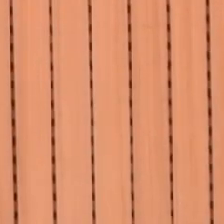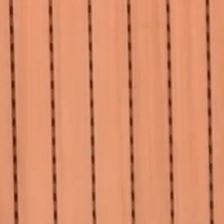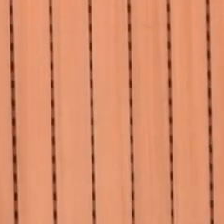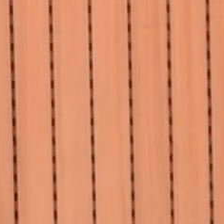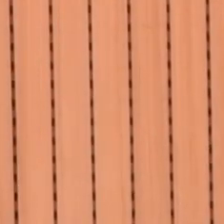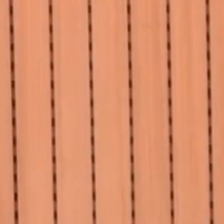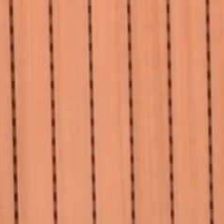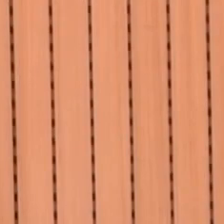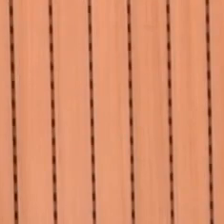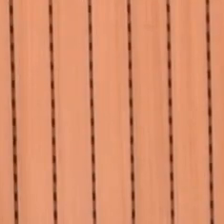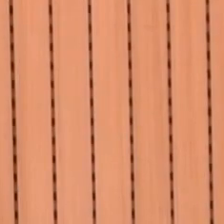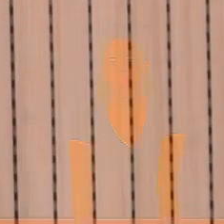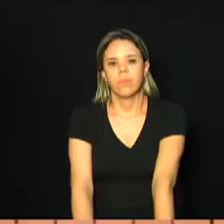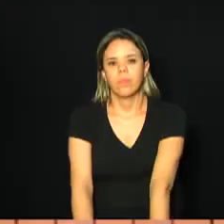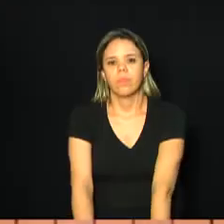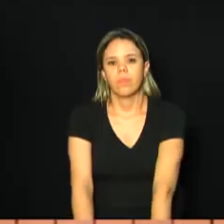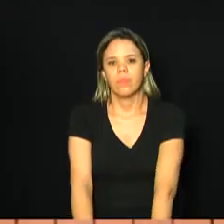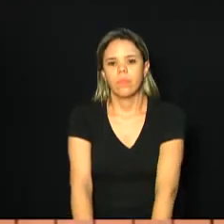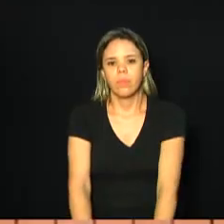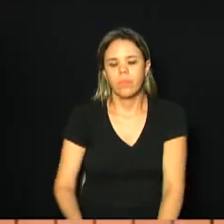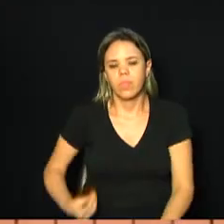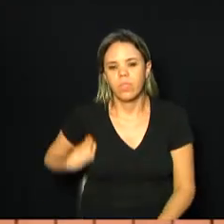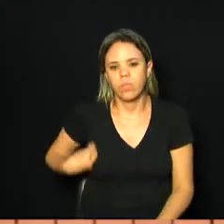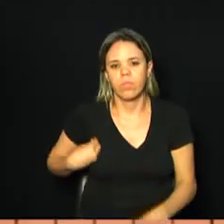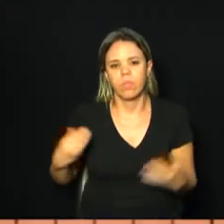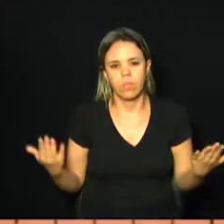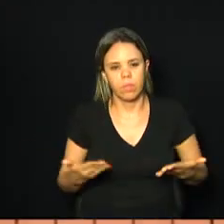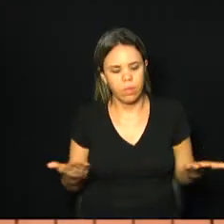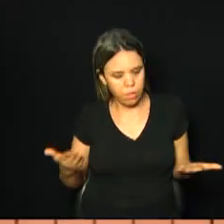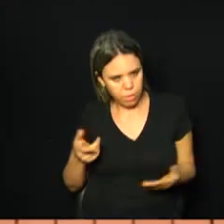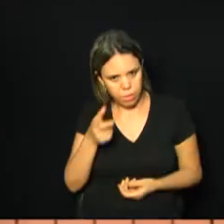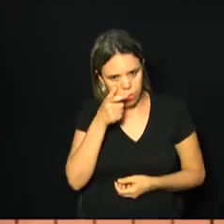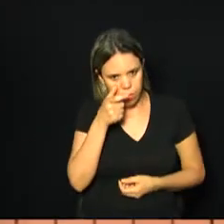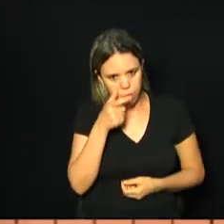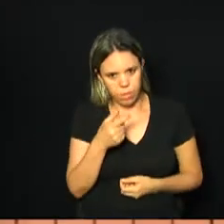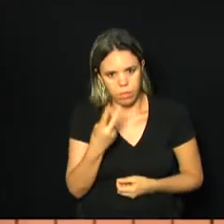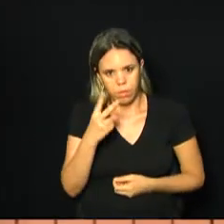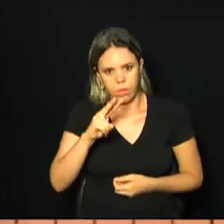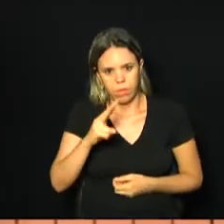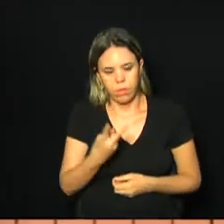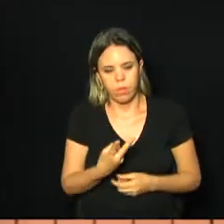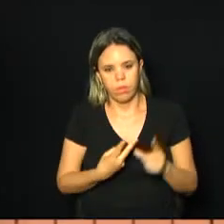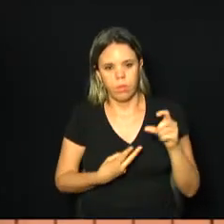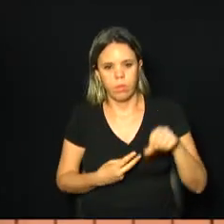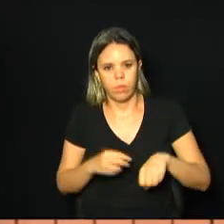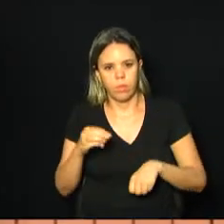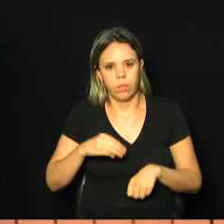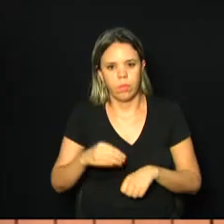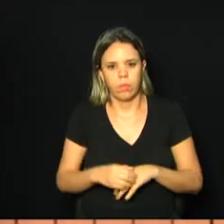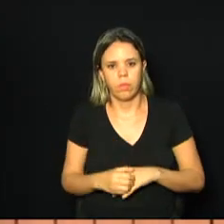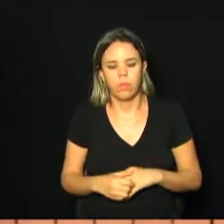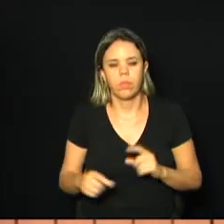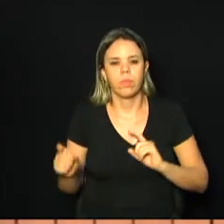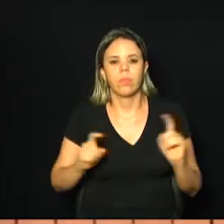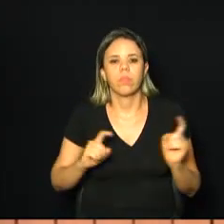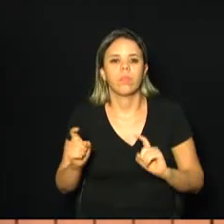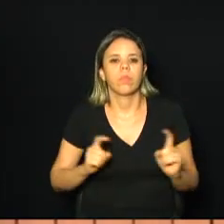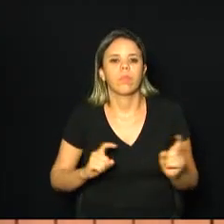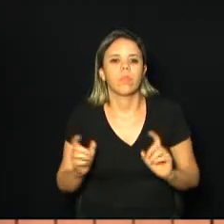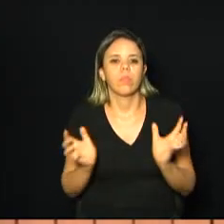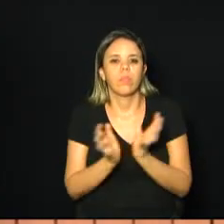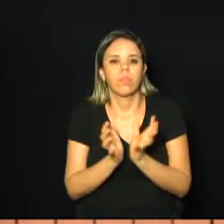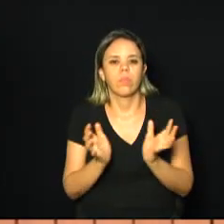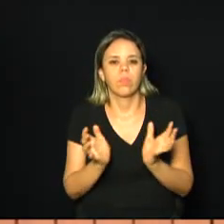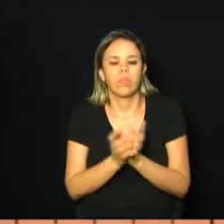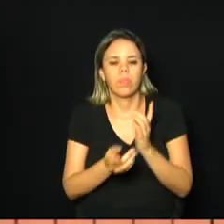Olá, boa tarde, estamos ao vivo e a partir de agora você vai ver 2 horas e 19 minutos e você vai ver a reunião da Comissão